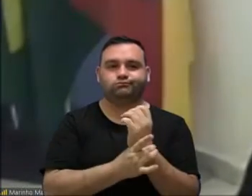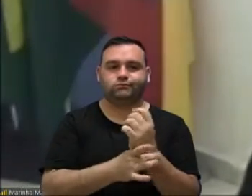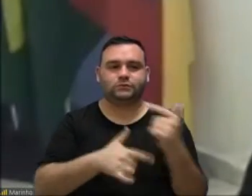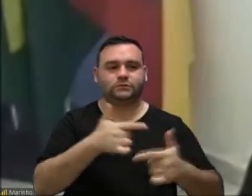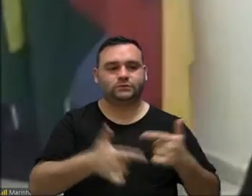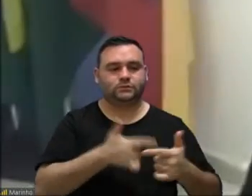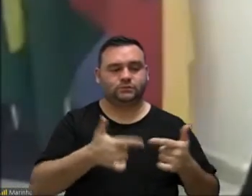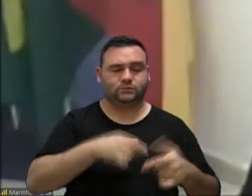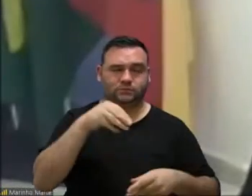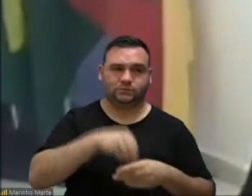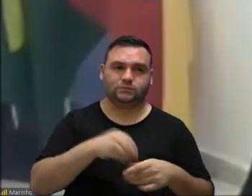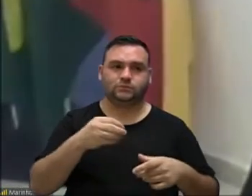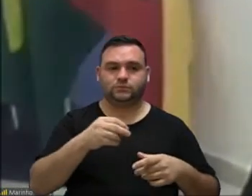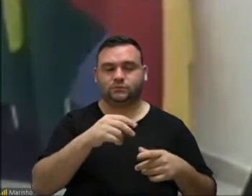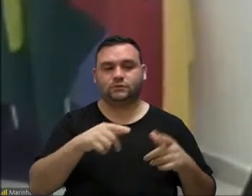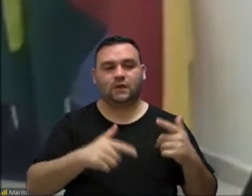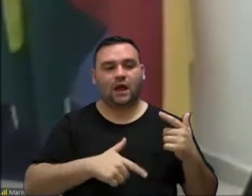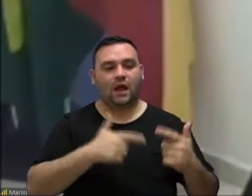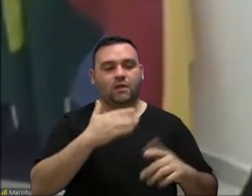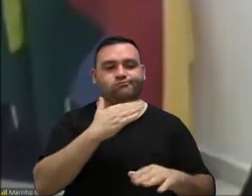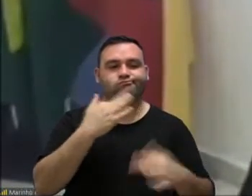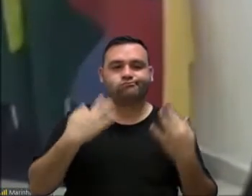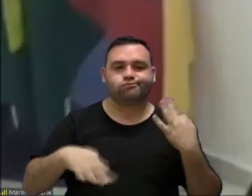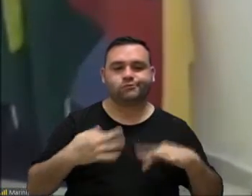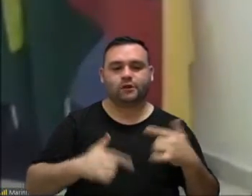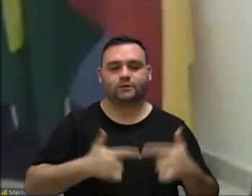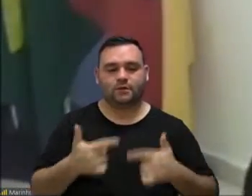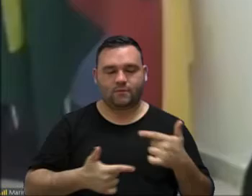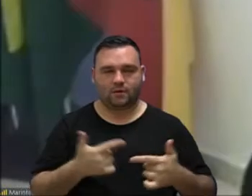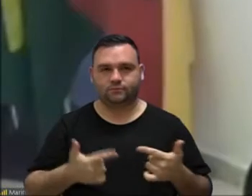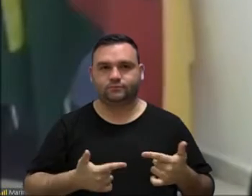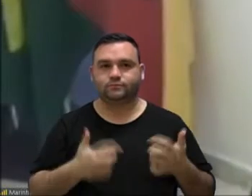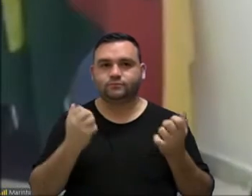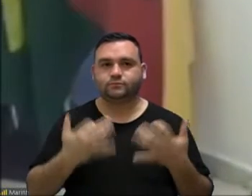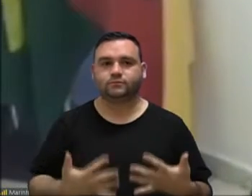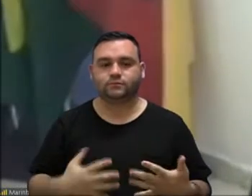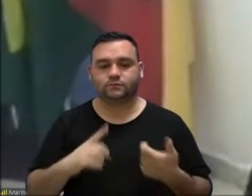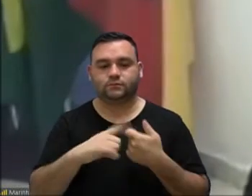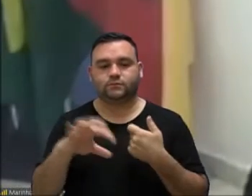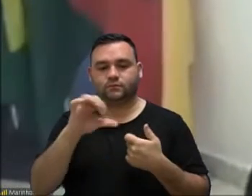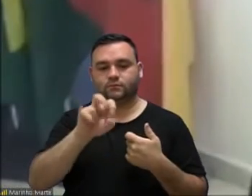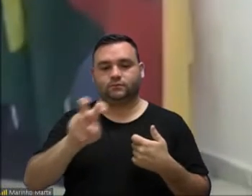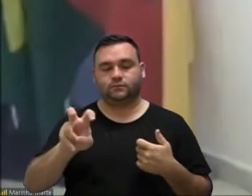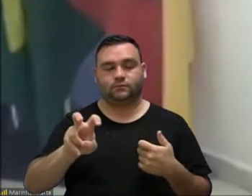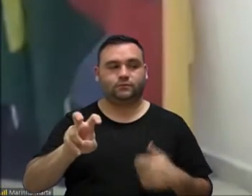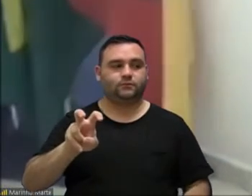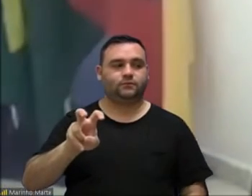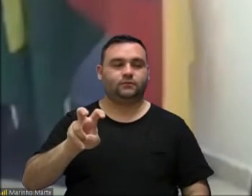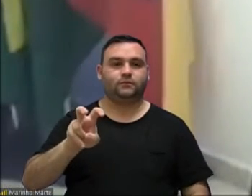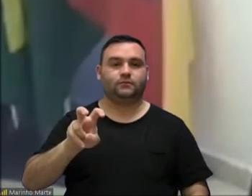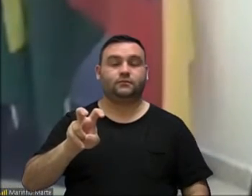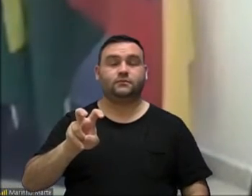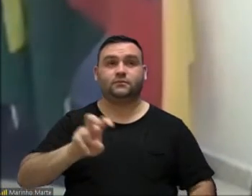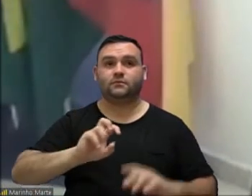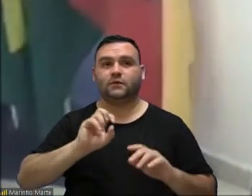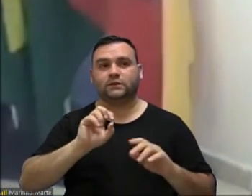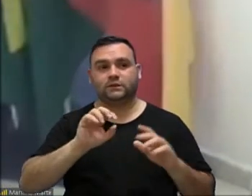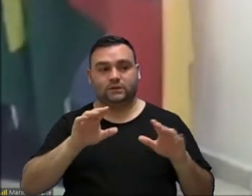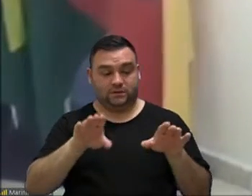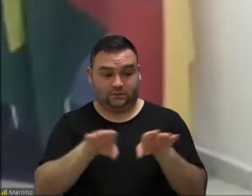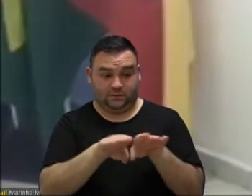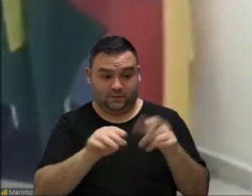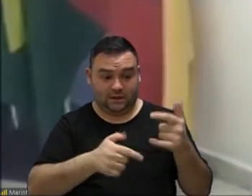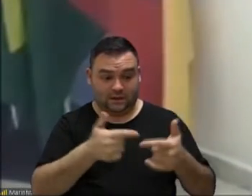servidores municipais acidente de trabalho do acidente do trabalho e diz lá artigo noventa cinco e que para o seu